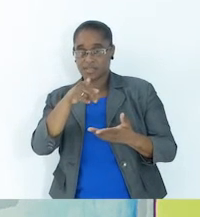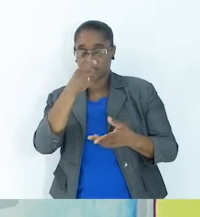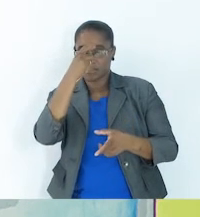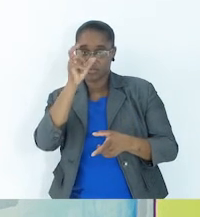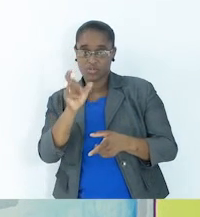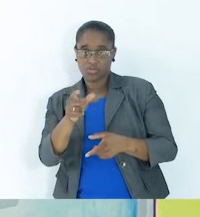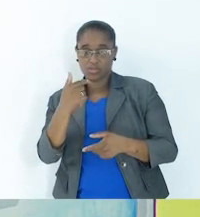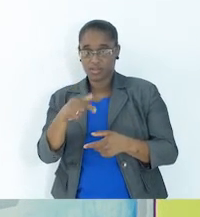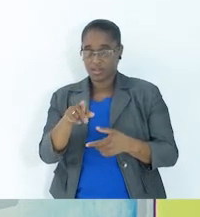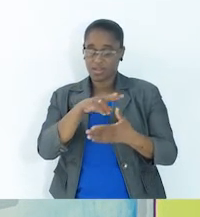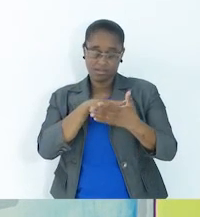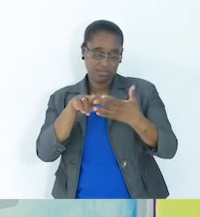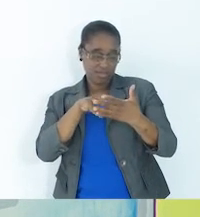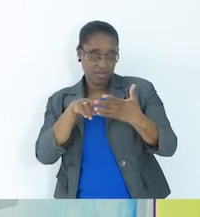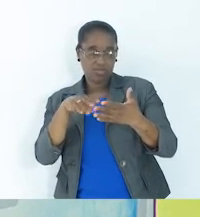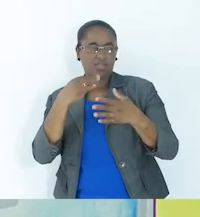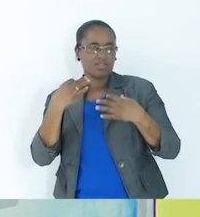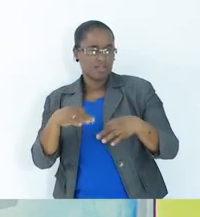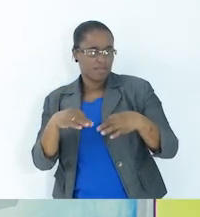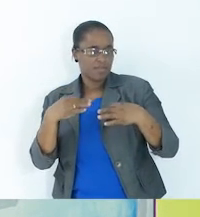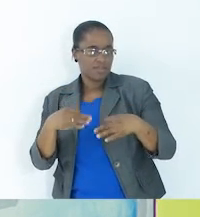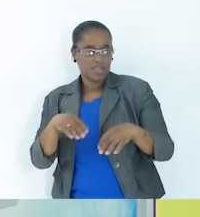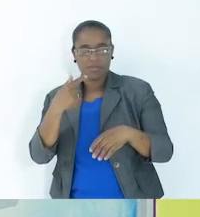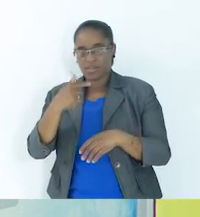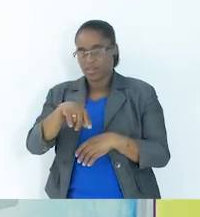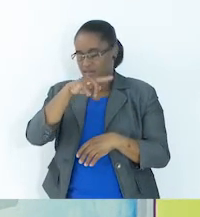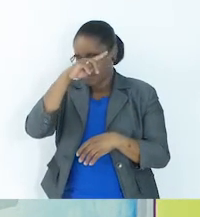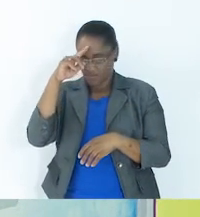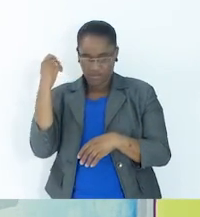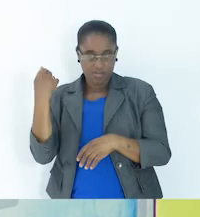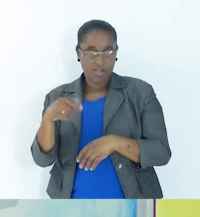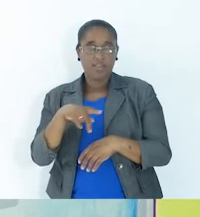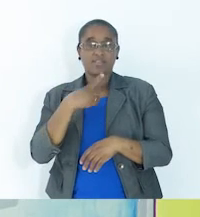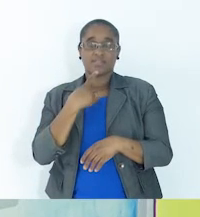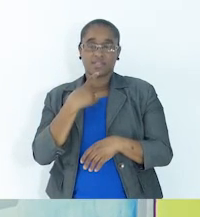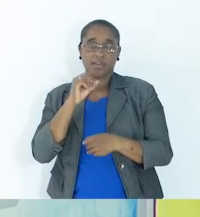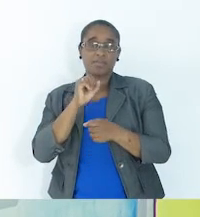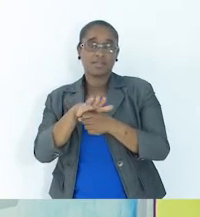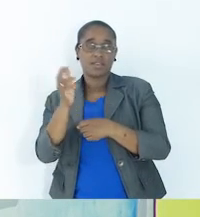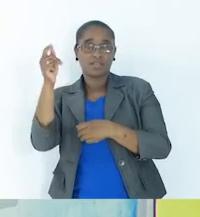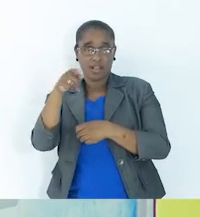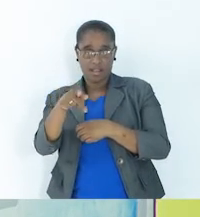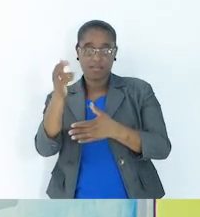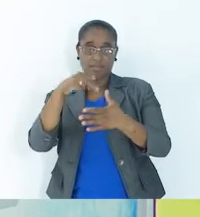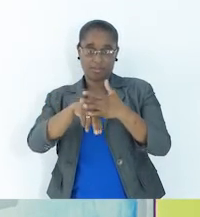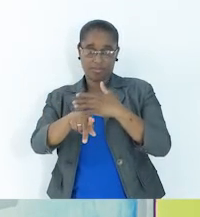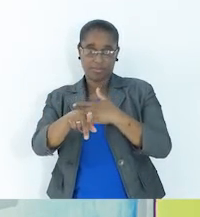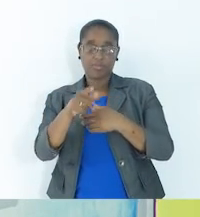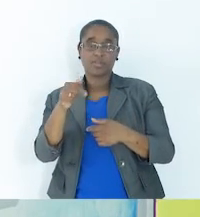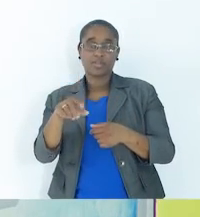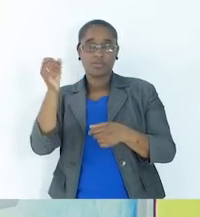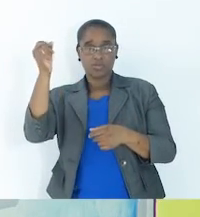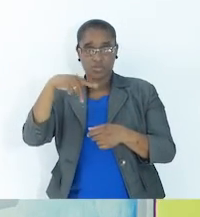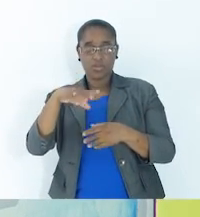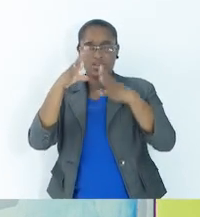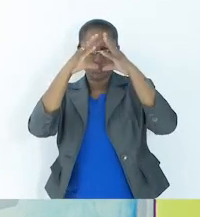pessoa não tem essa linha de leitura constante, vai ter dificuldade em compreender a mensagem contida lá dentro. Daí que temos o sol e